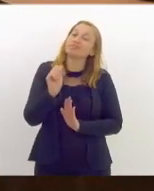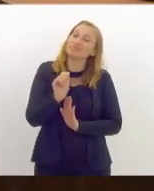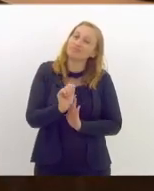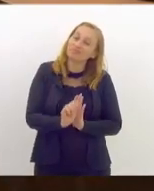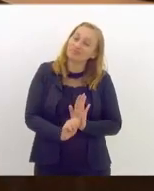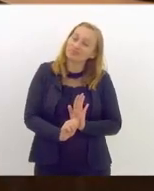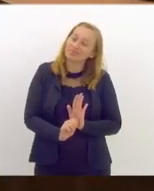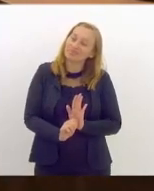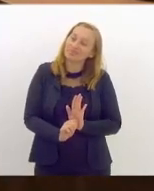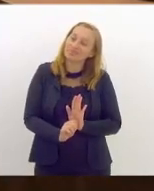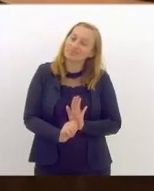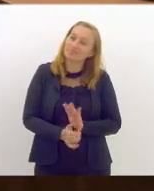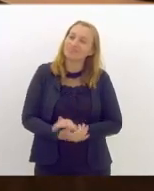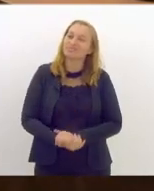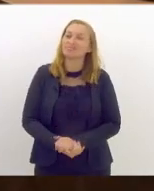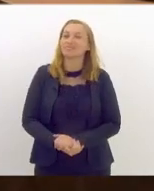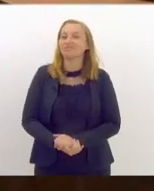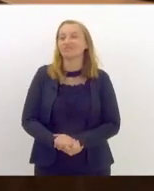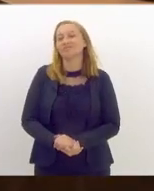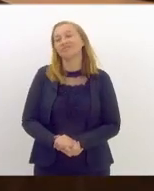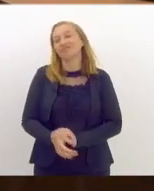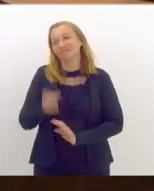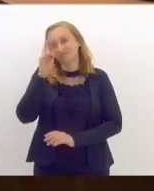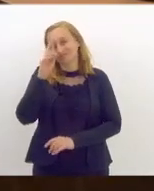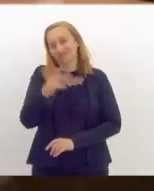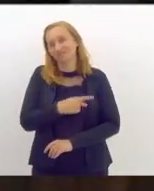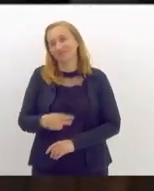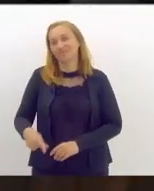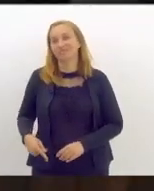forma final de relações